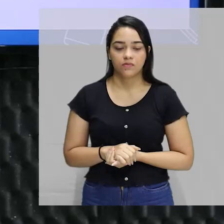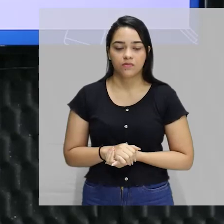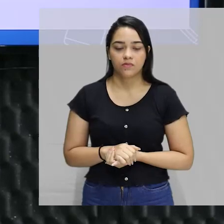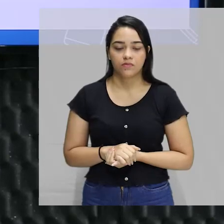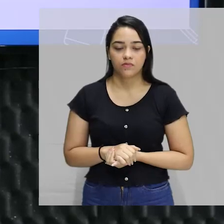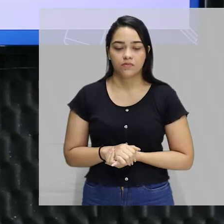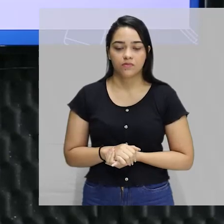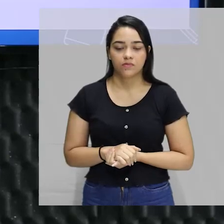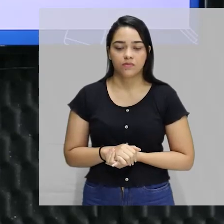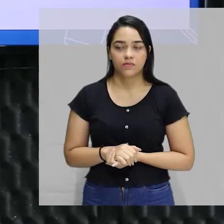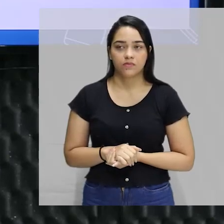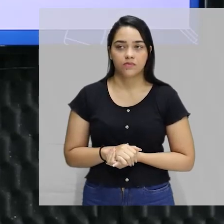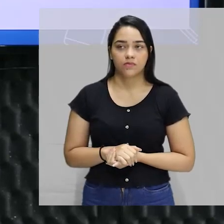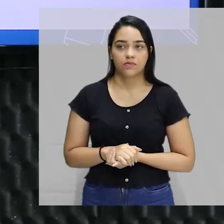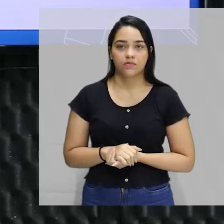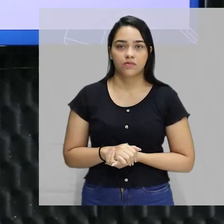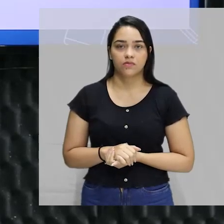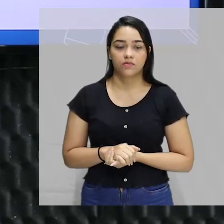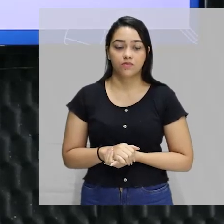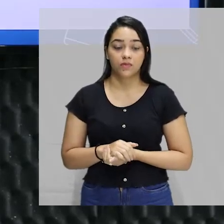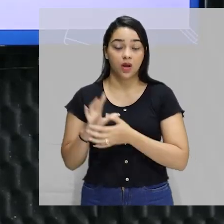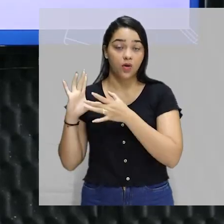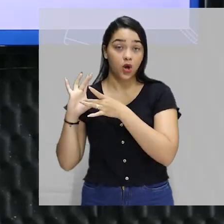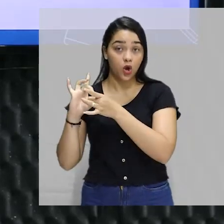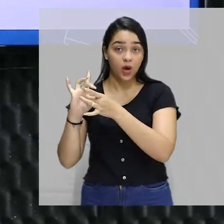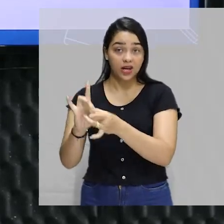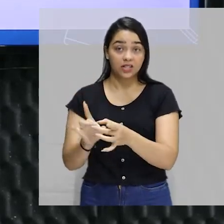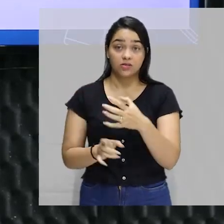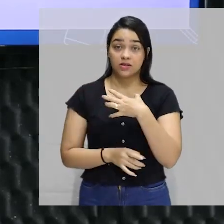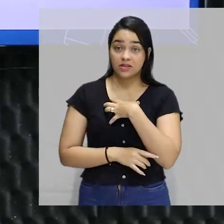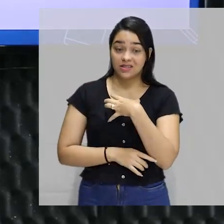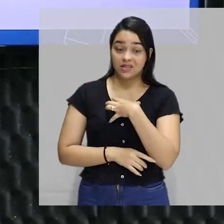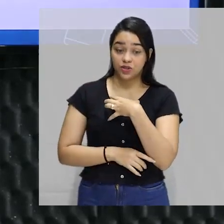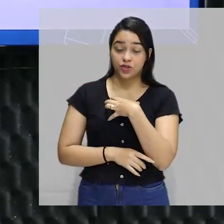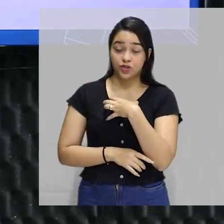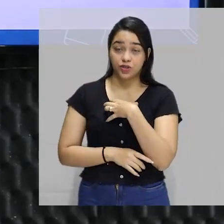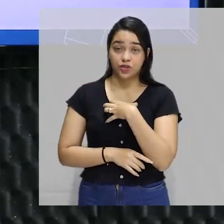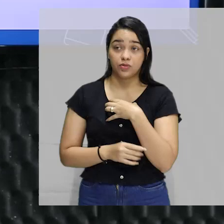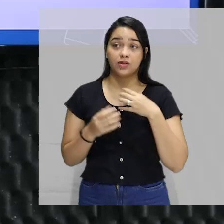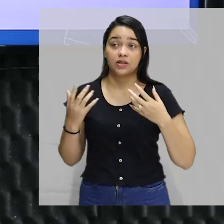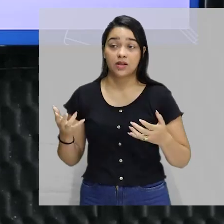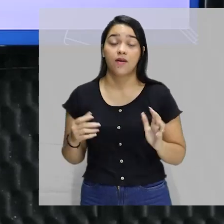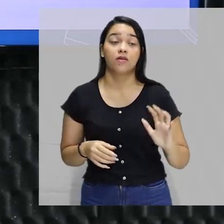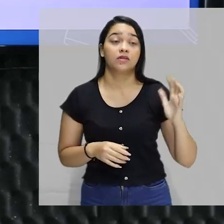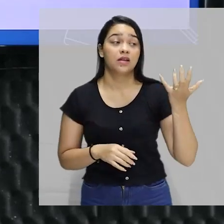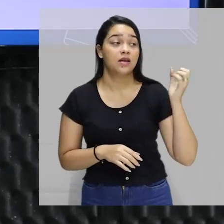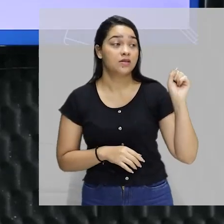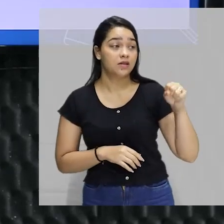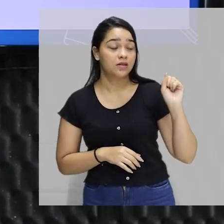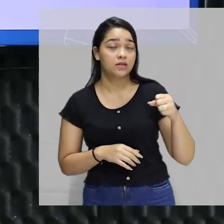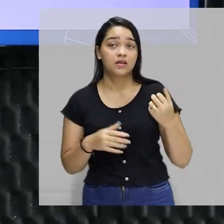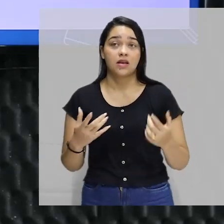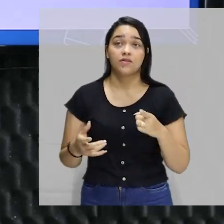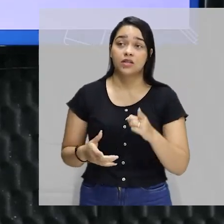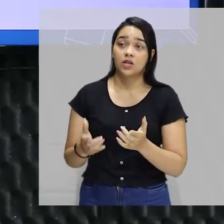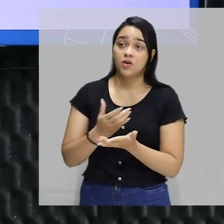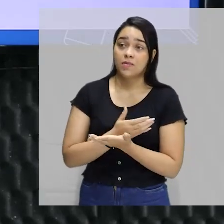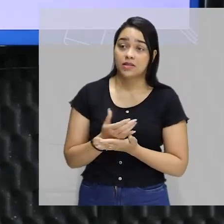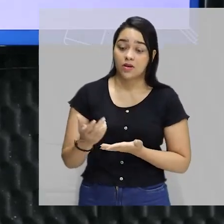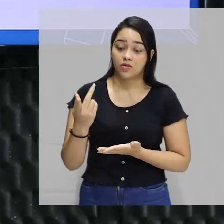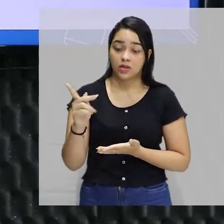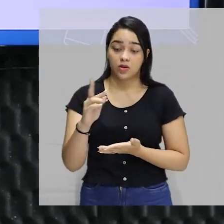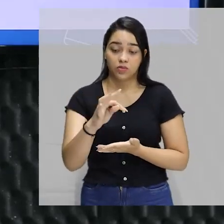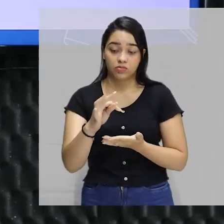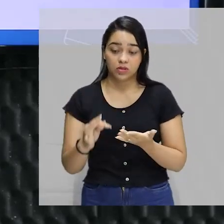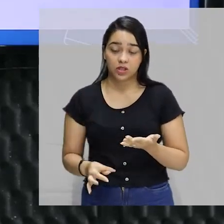relacionada à questão do sentido, da coerência. Então, ocorre muito de você começar o seu